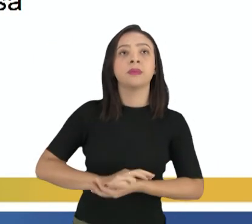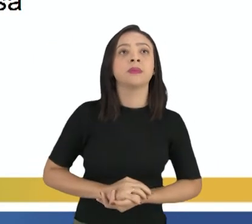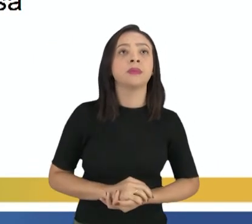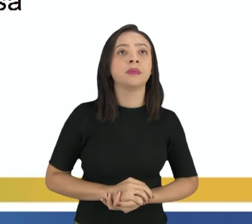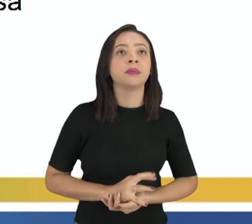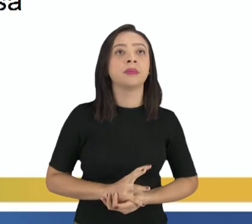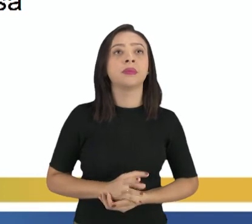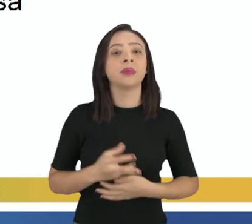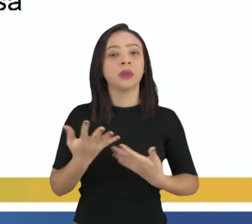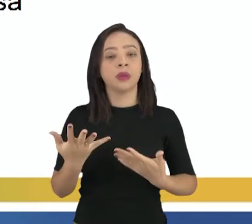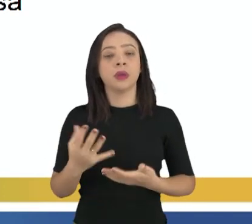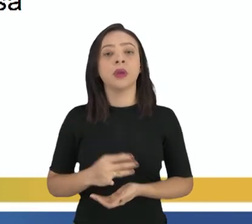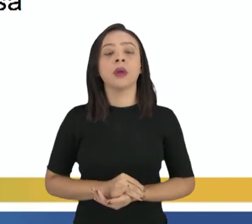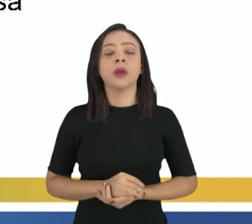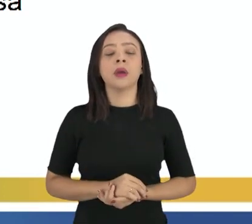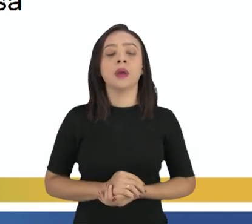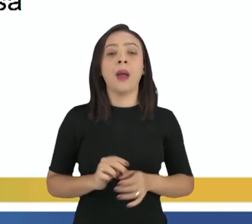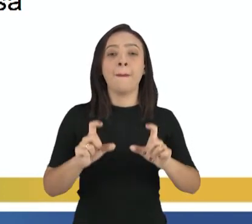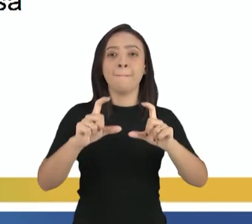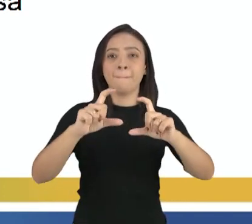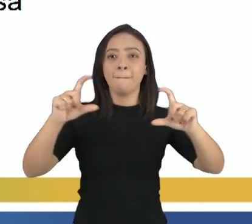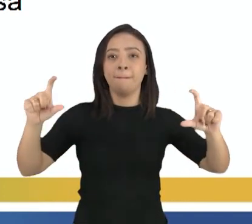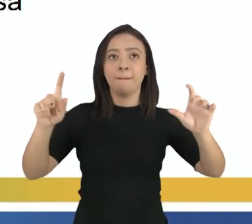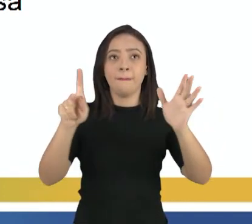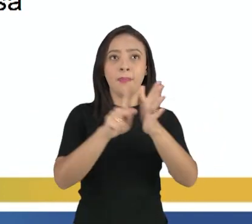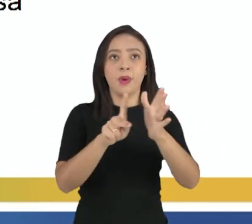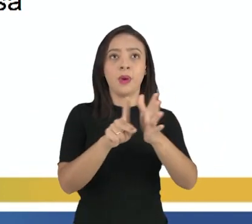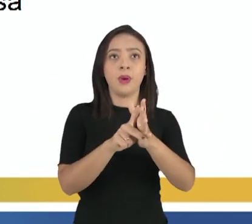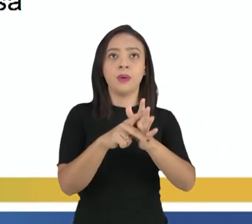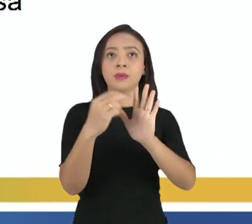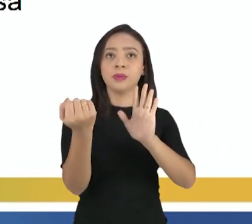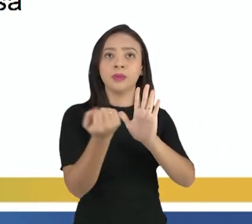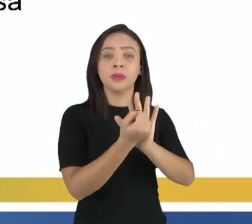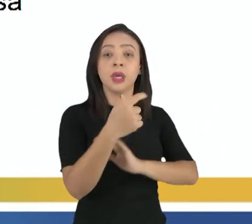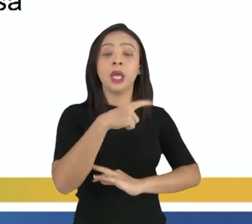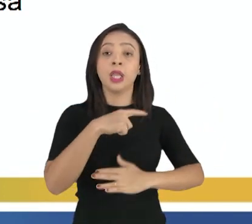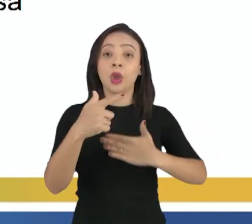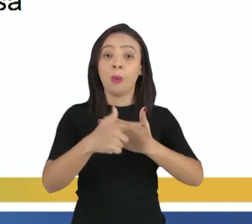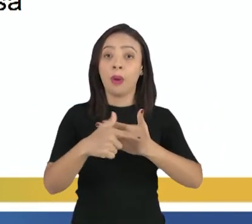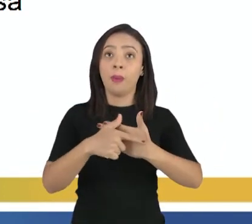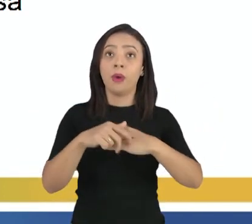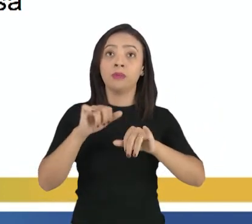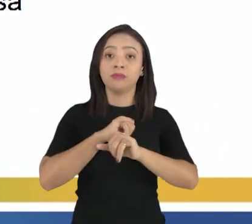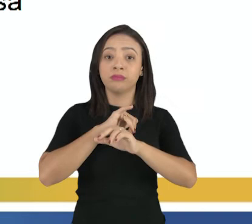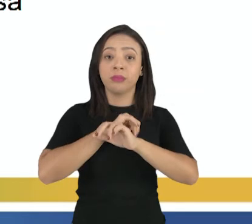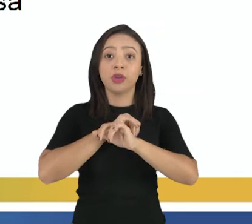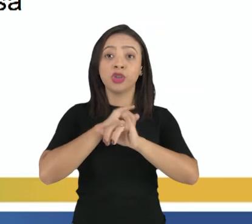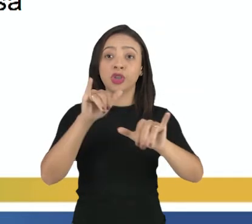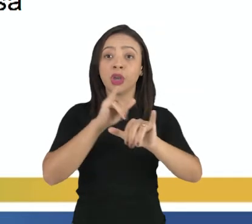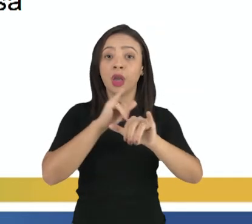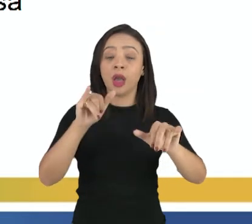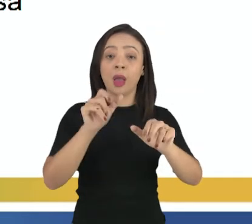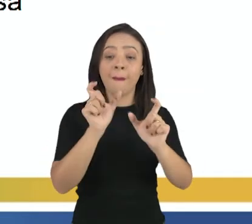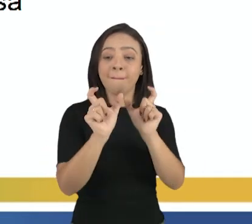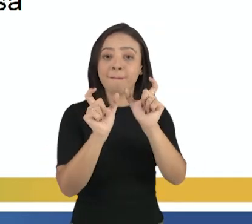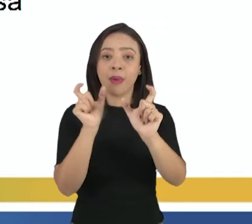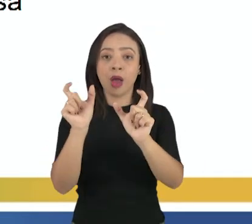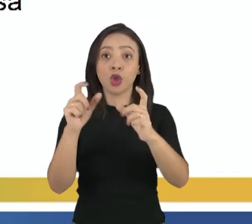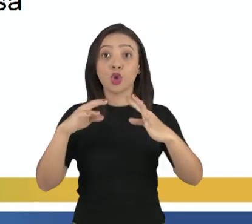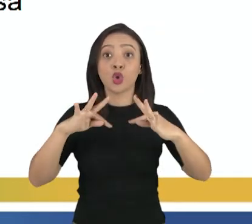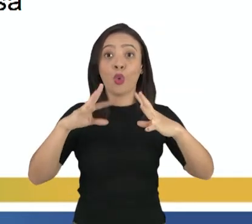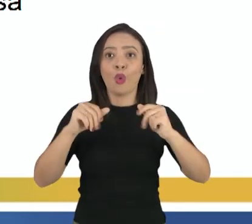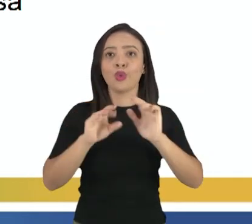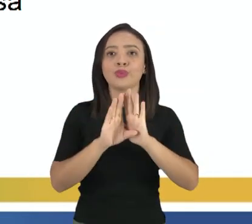lá para a questão. O slogan de uma marca é responsável por transmitir, em poucas palavras, todo o conceito da